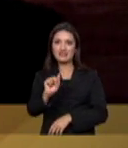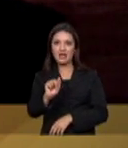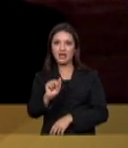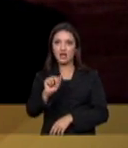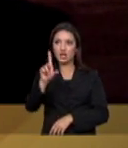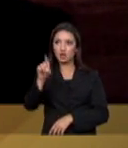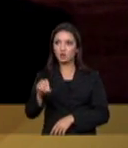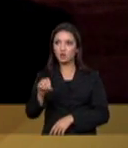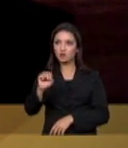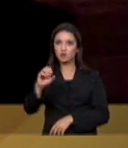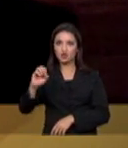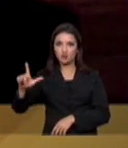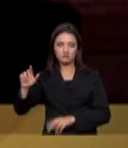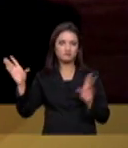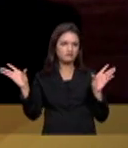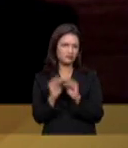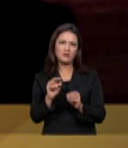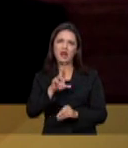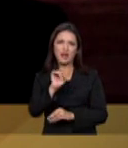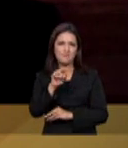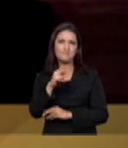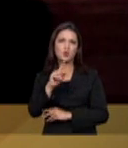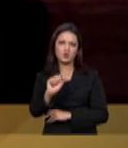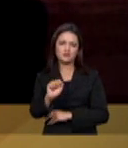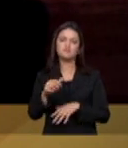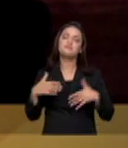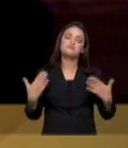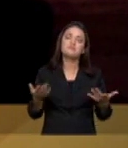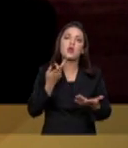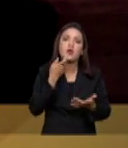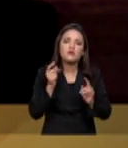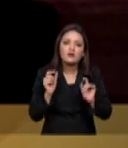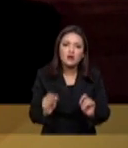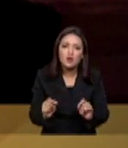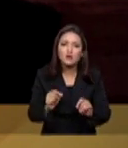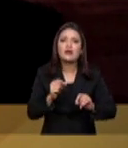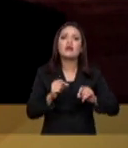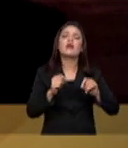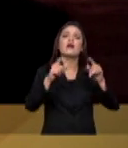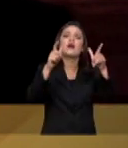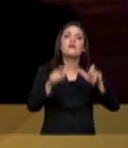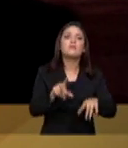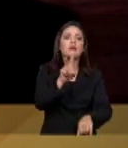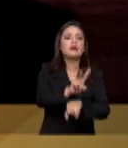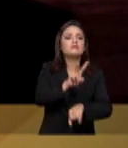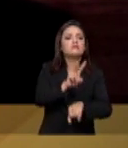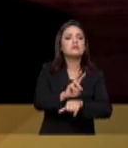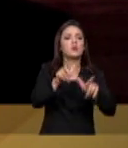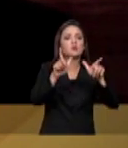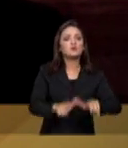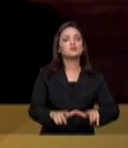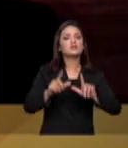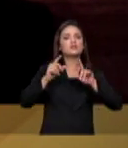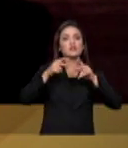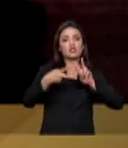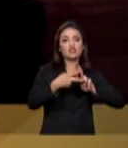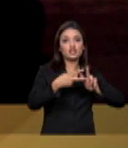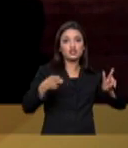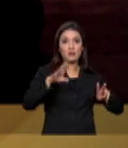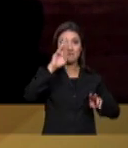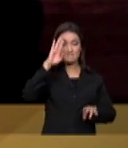que apreciou a questão da demarcação das terras indígenas especialmente no estado de Roraima